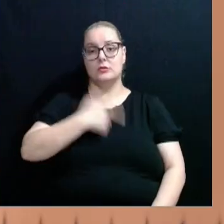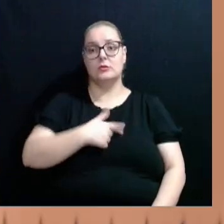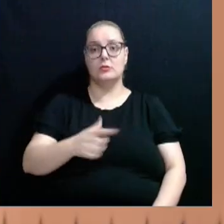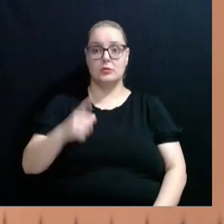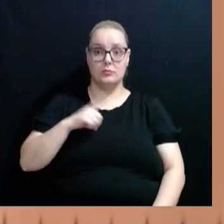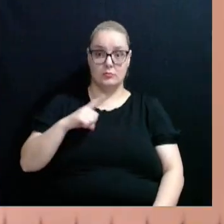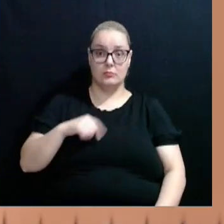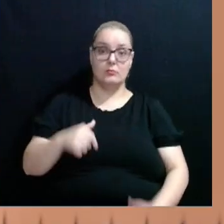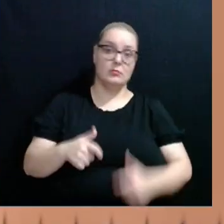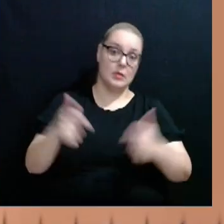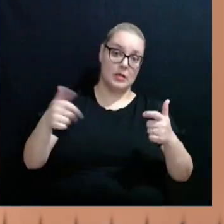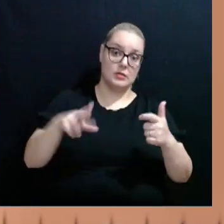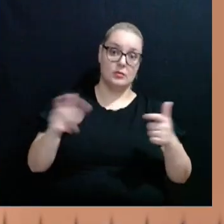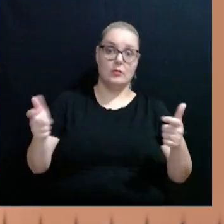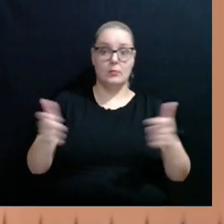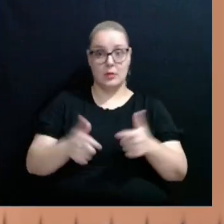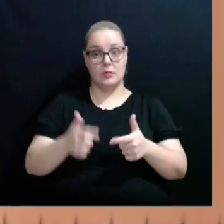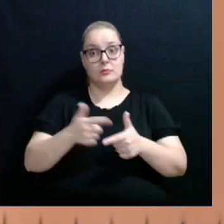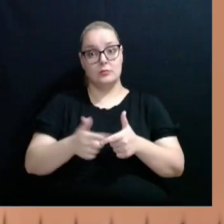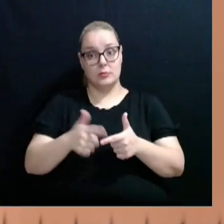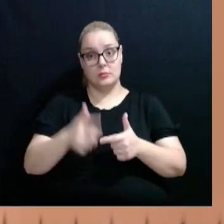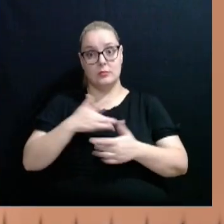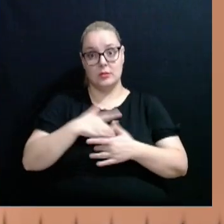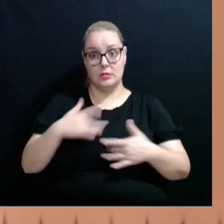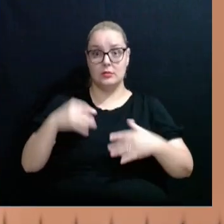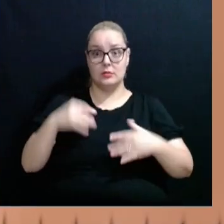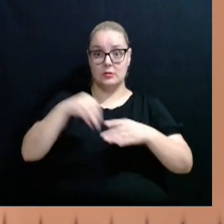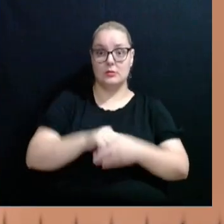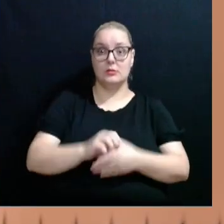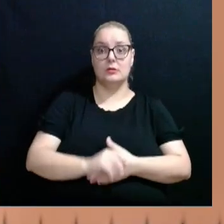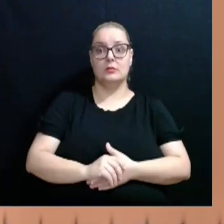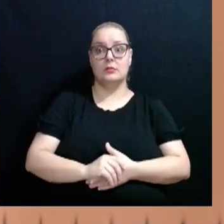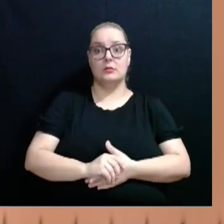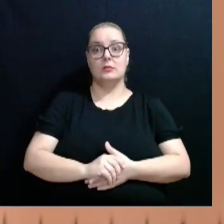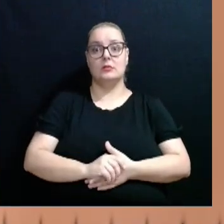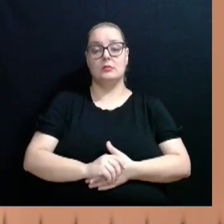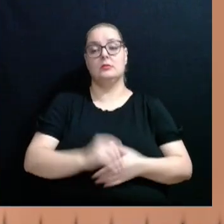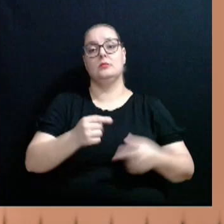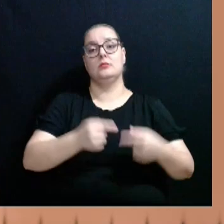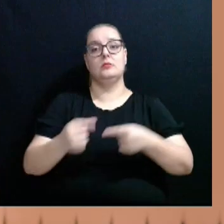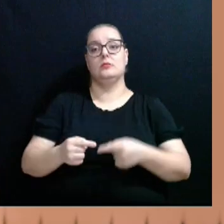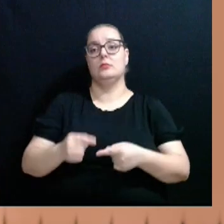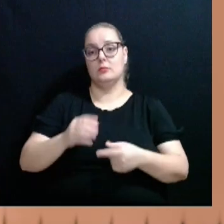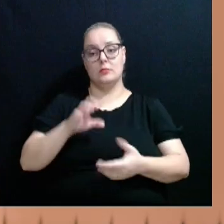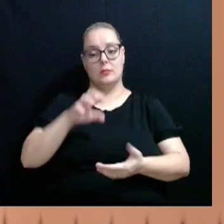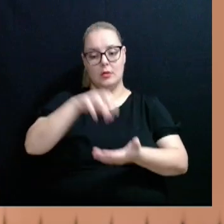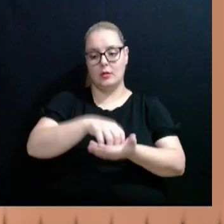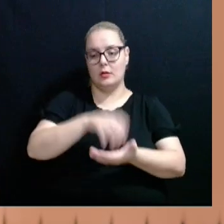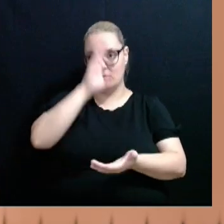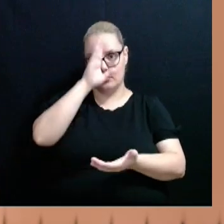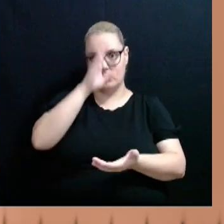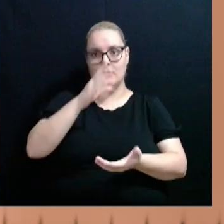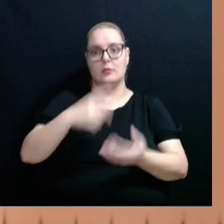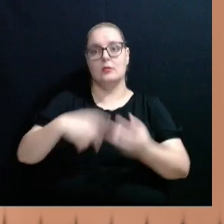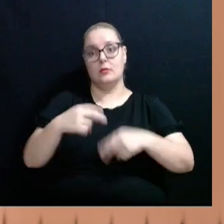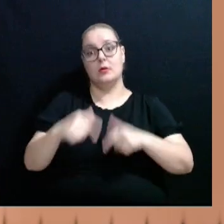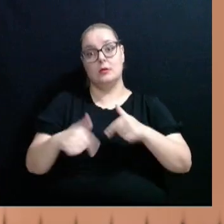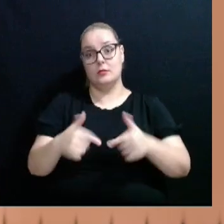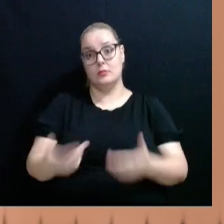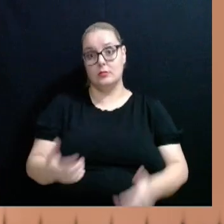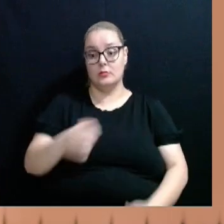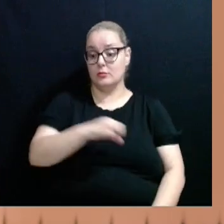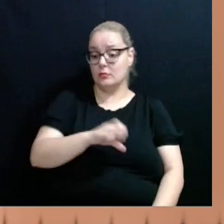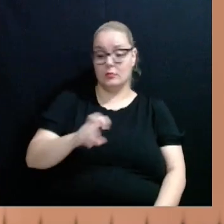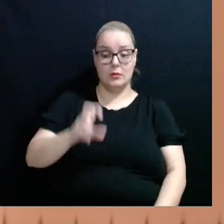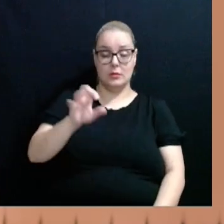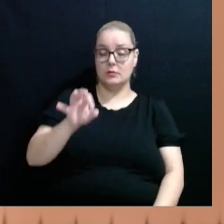menos problemas de saúde. E dentro dessa discussão tem uma questão central na nossa vida, que é a questão do trabalho, né? 95%